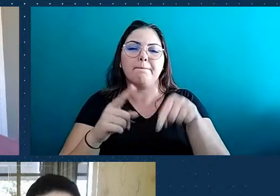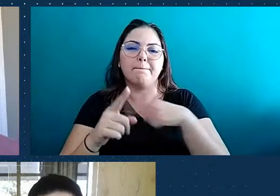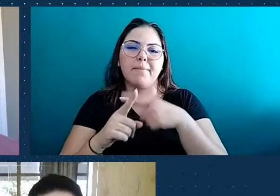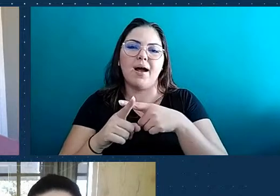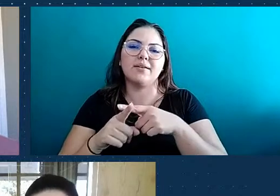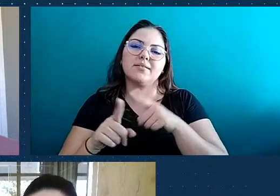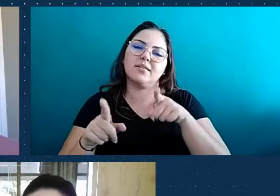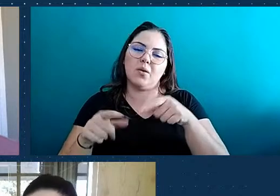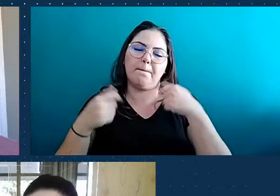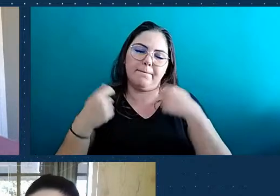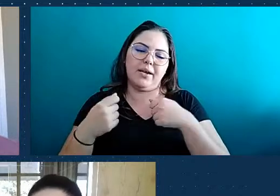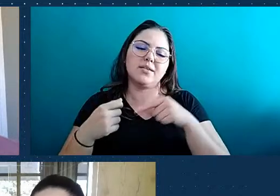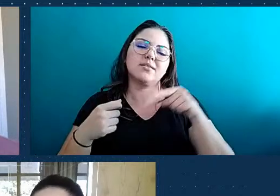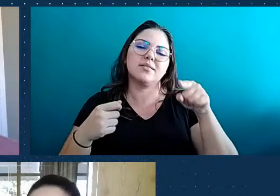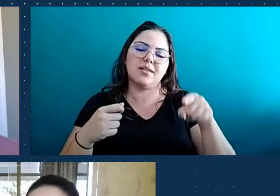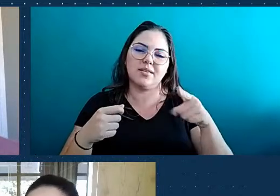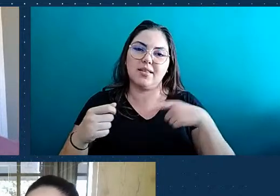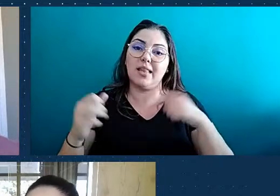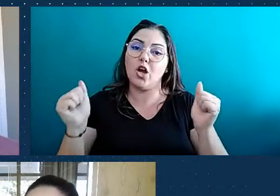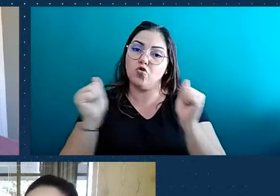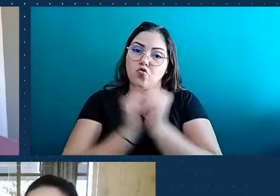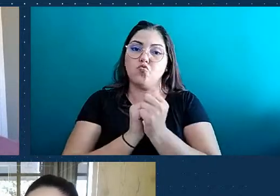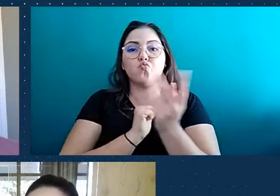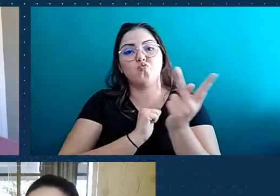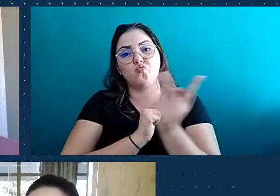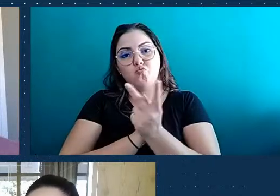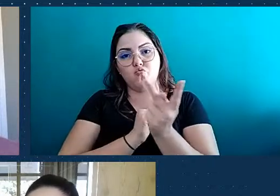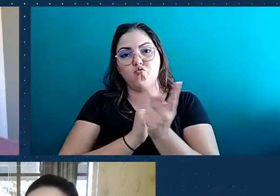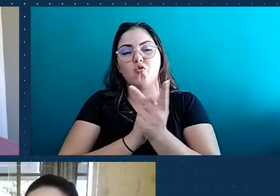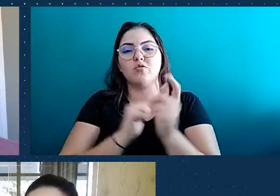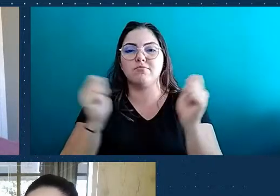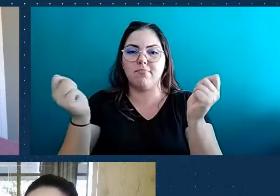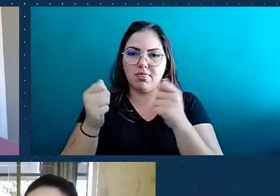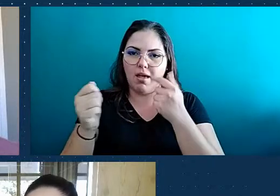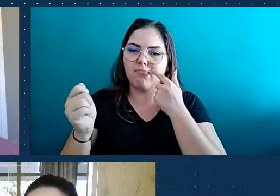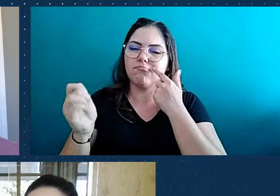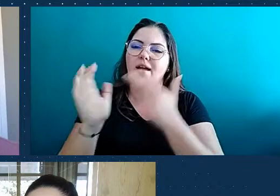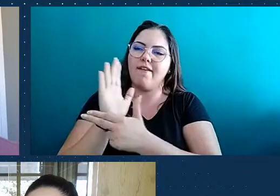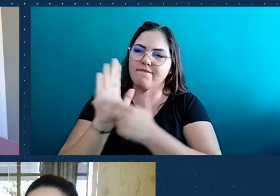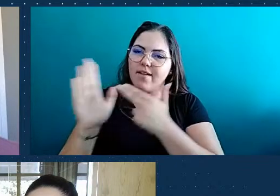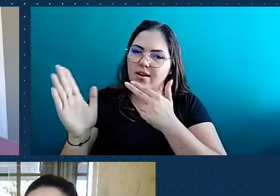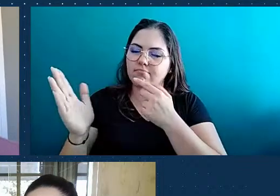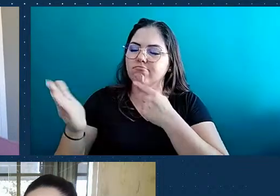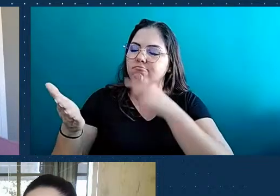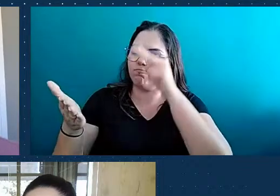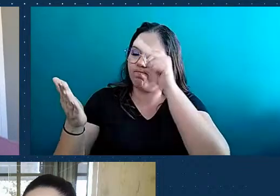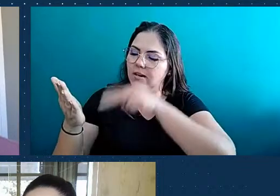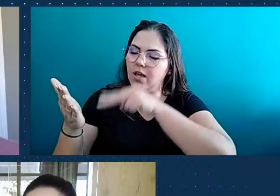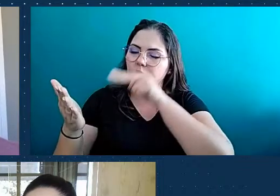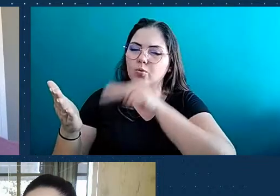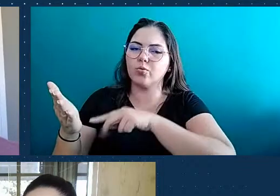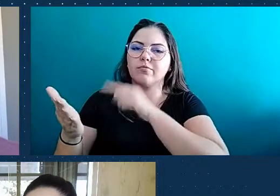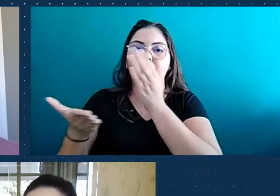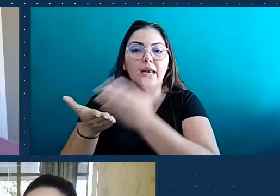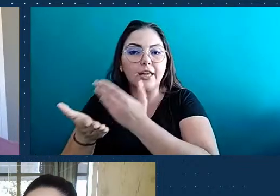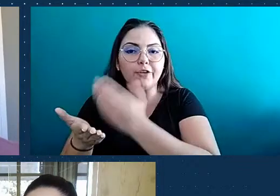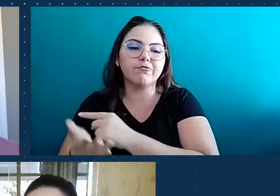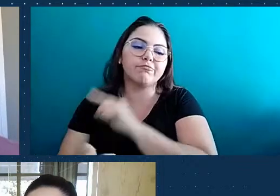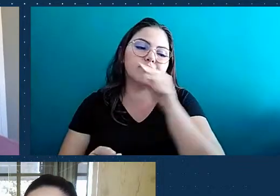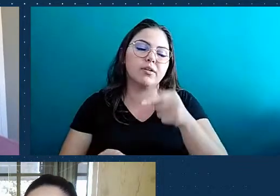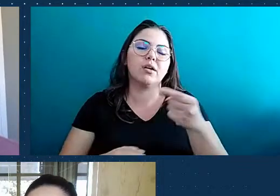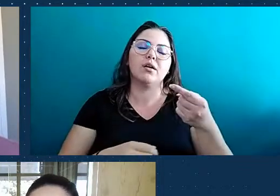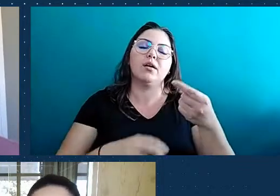vir ali junto com o livro para dar peso ao seu trabalho, porque hoje em dia